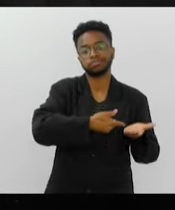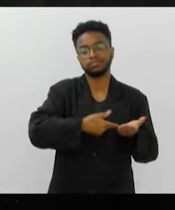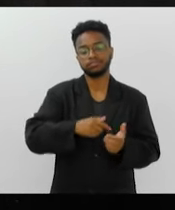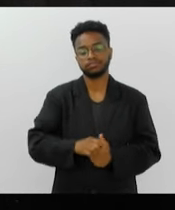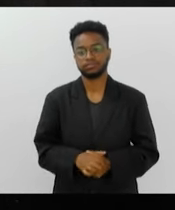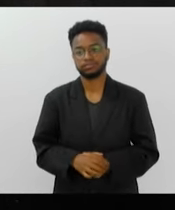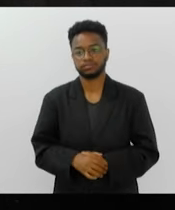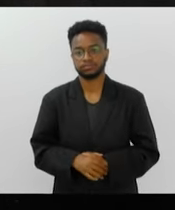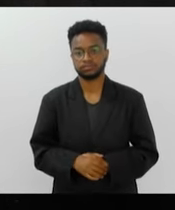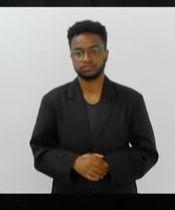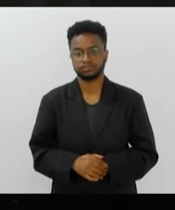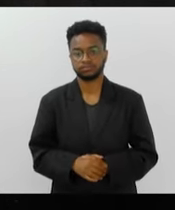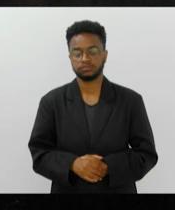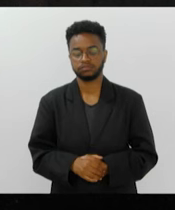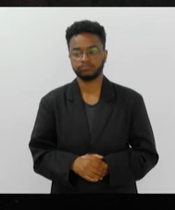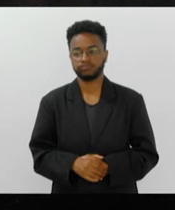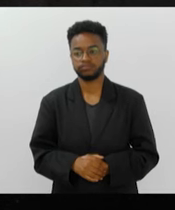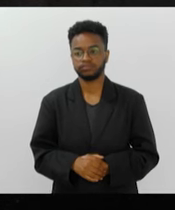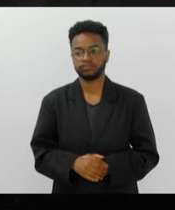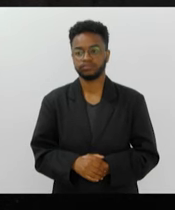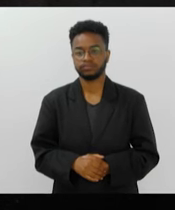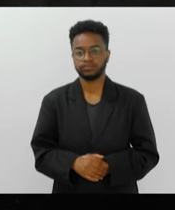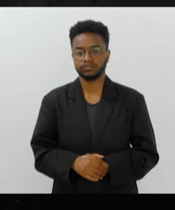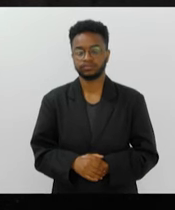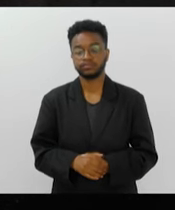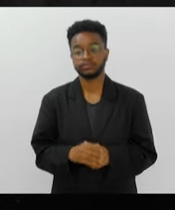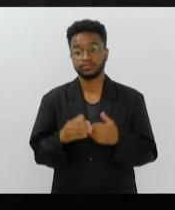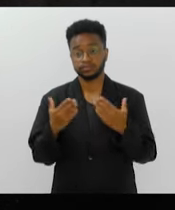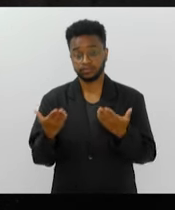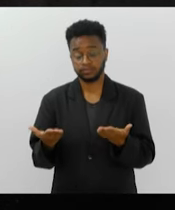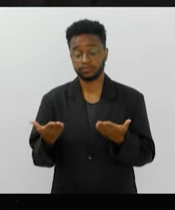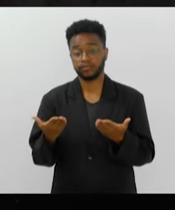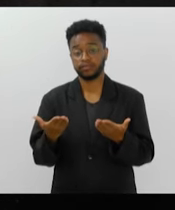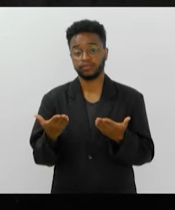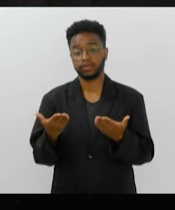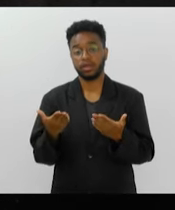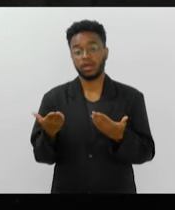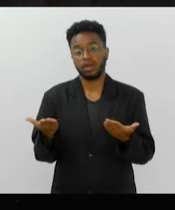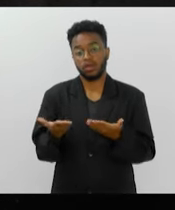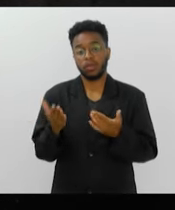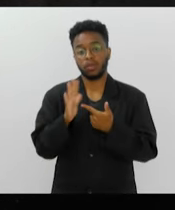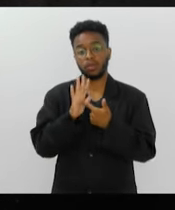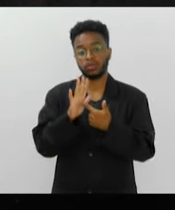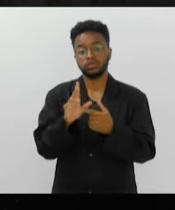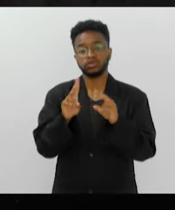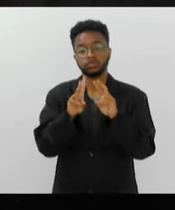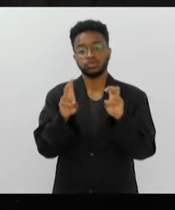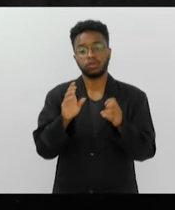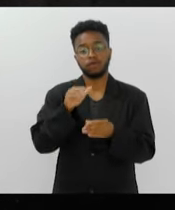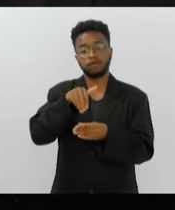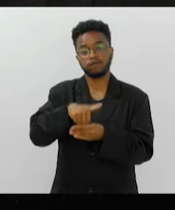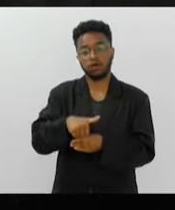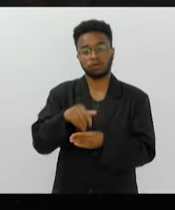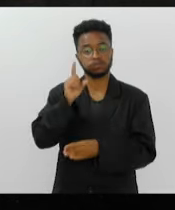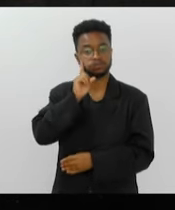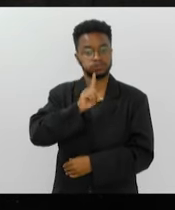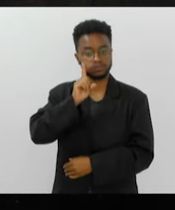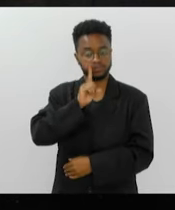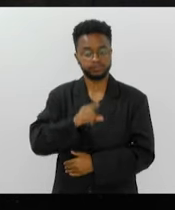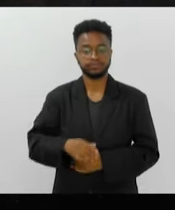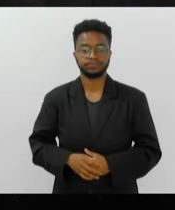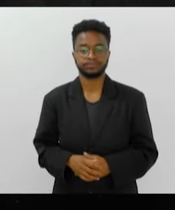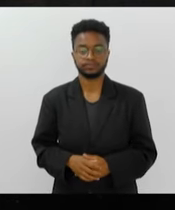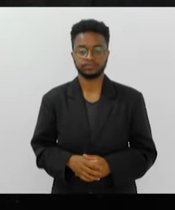mercado vou botar B um olhar sobre a eleição americana